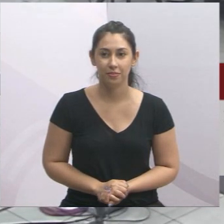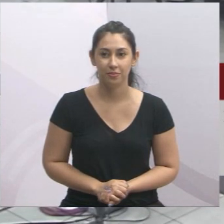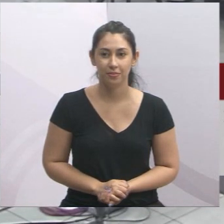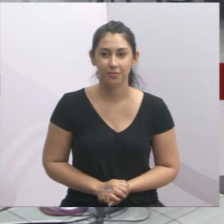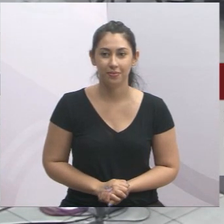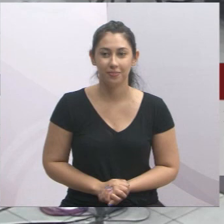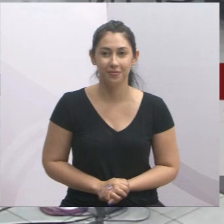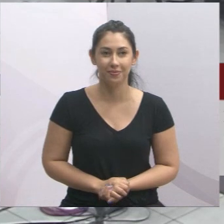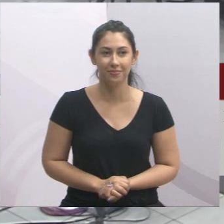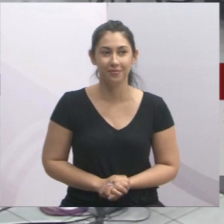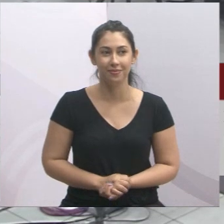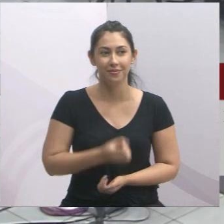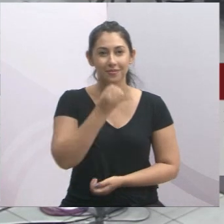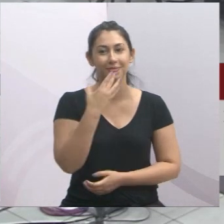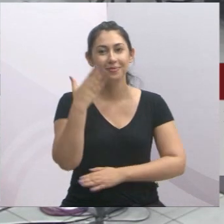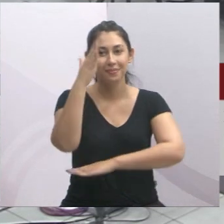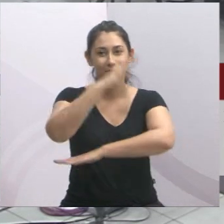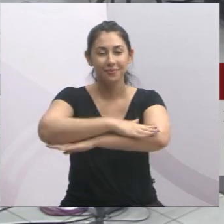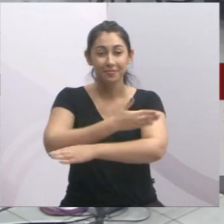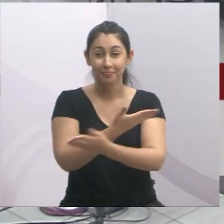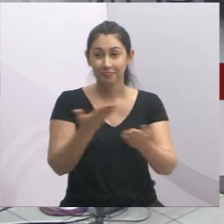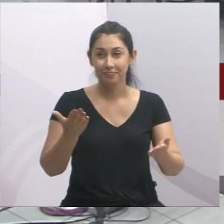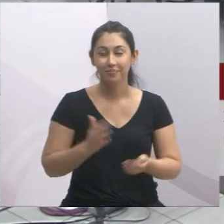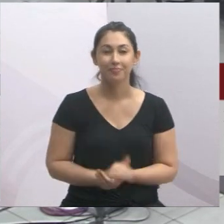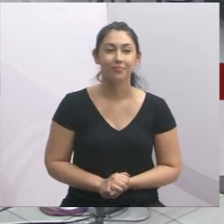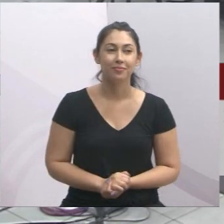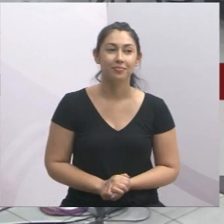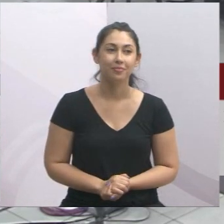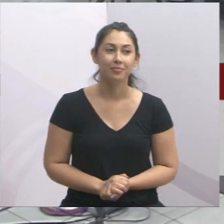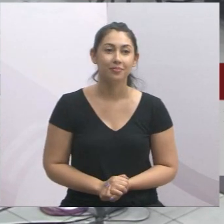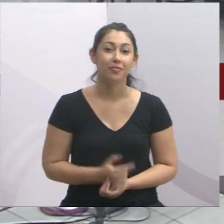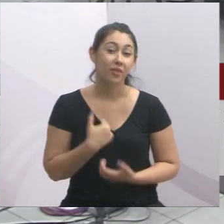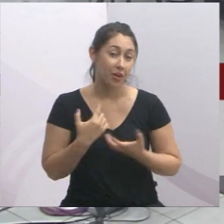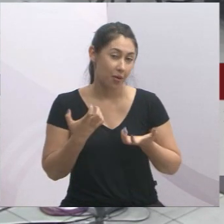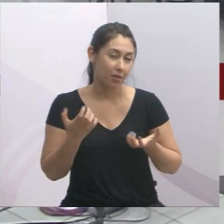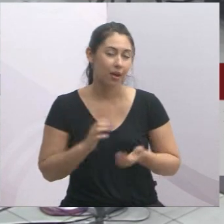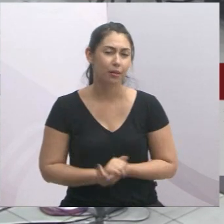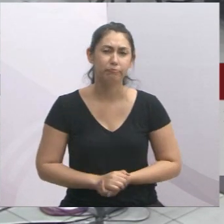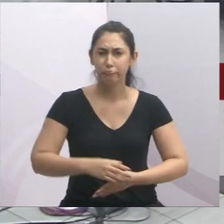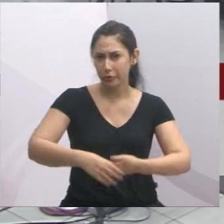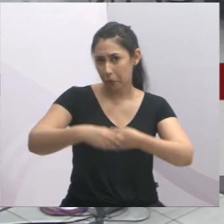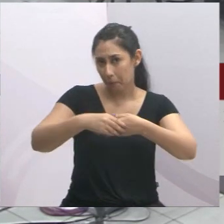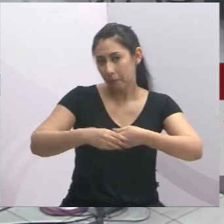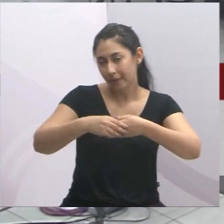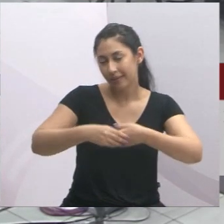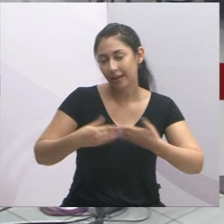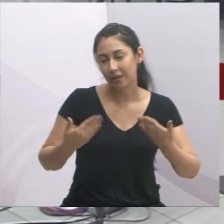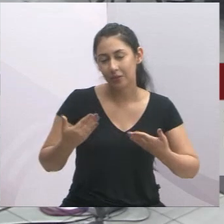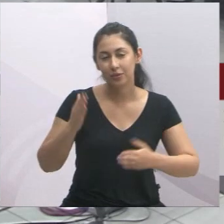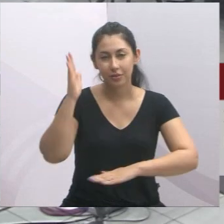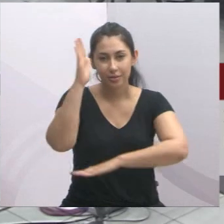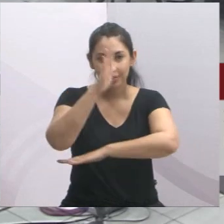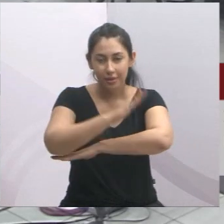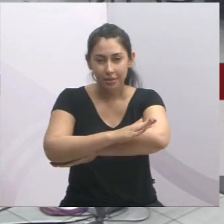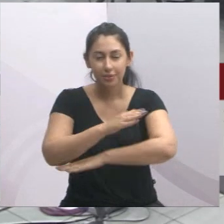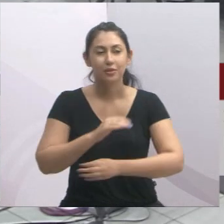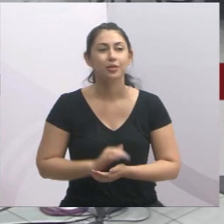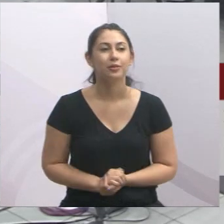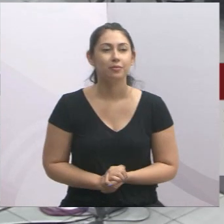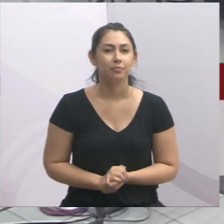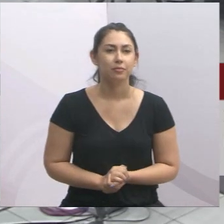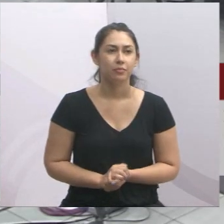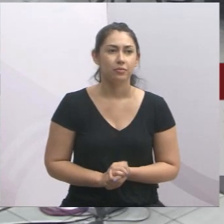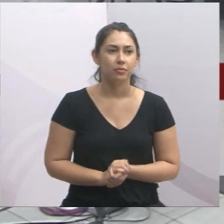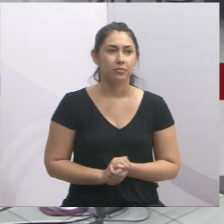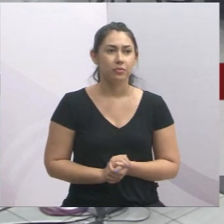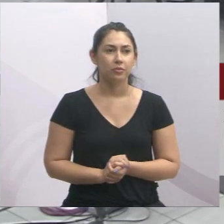Boa tarde a todos. Quero cumprimentar aqui também, nessa tarde, toda a